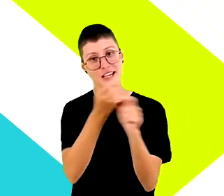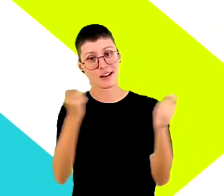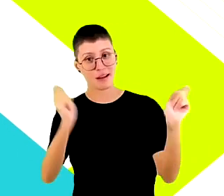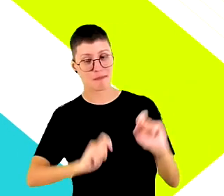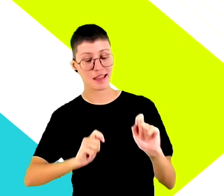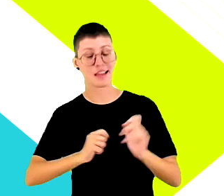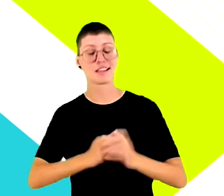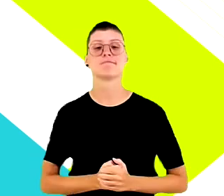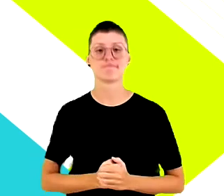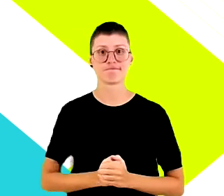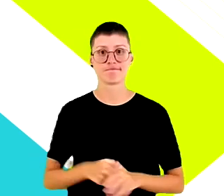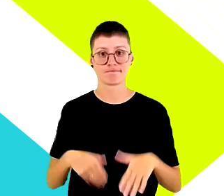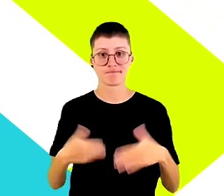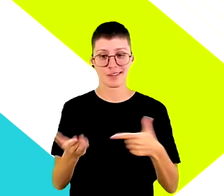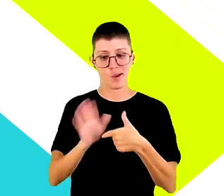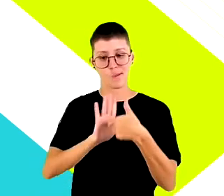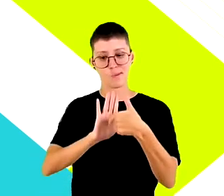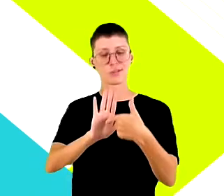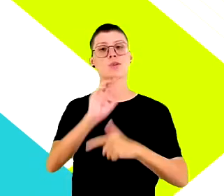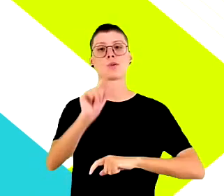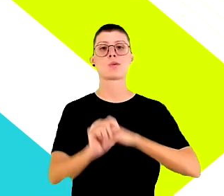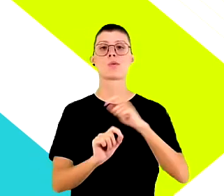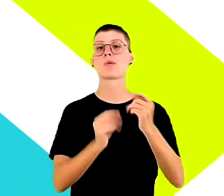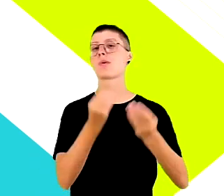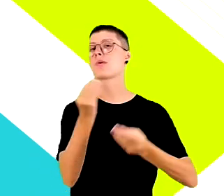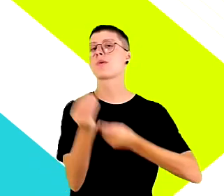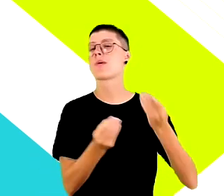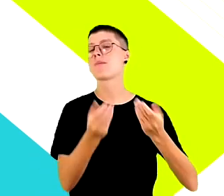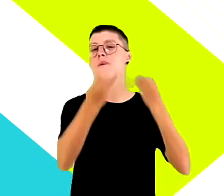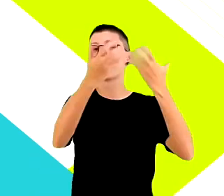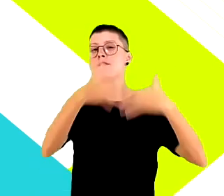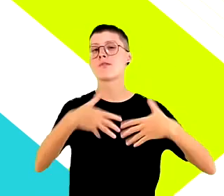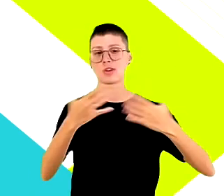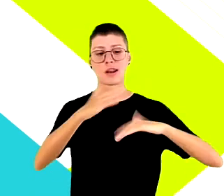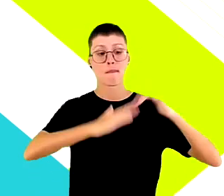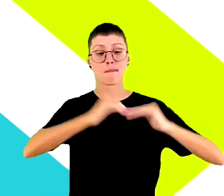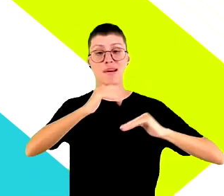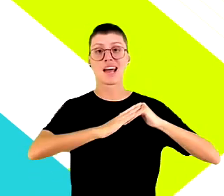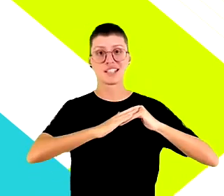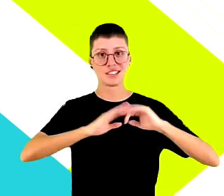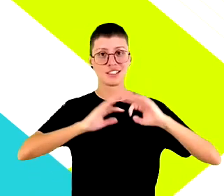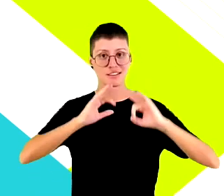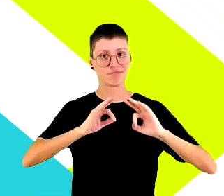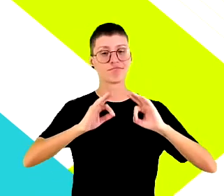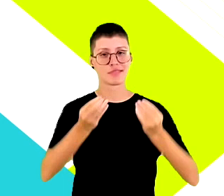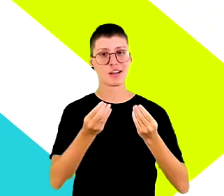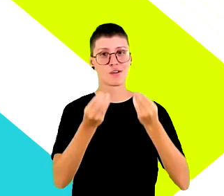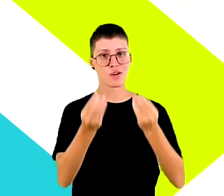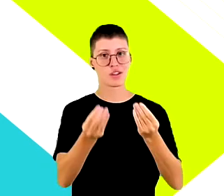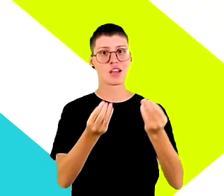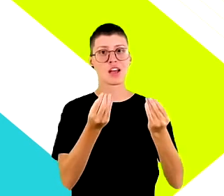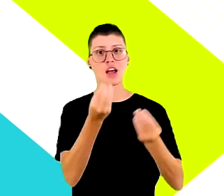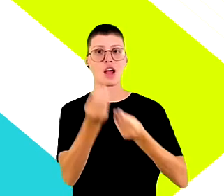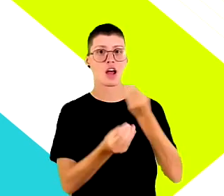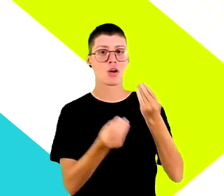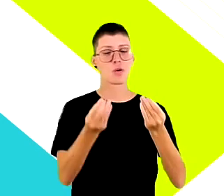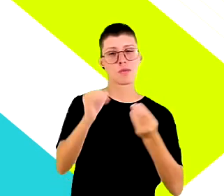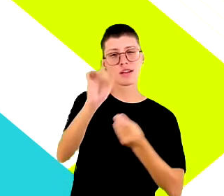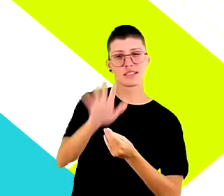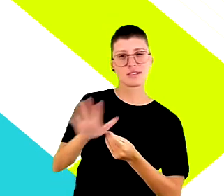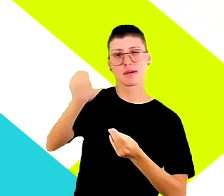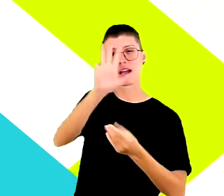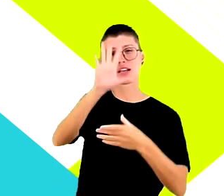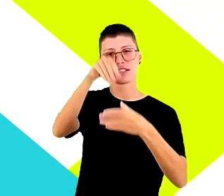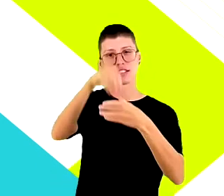Então, mostrando um pouco de como isso funciona na prática, né, vou passar aqui para por algumas imagens do nosso